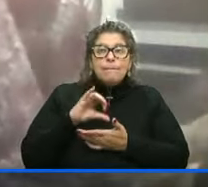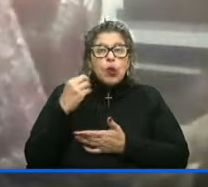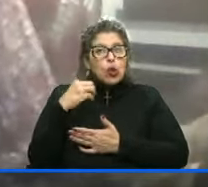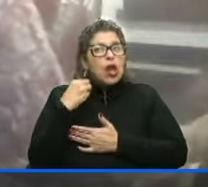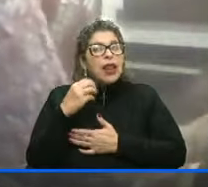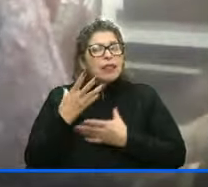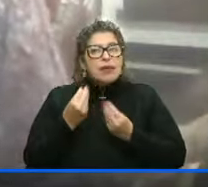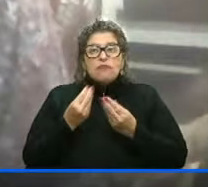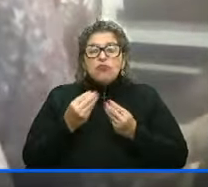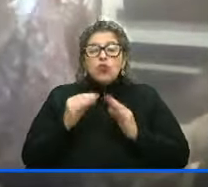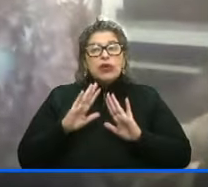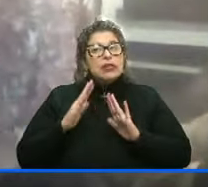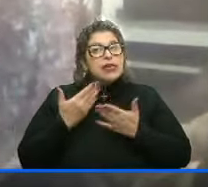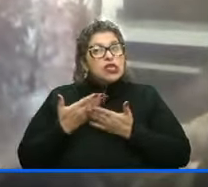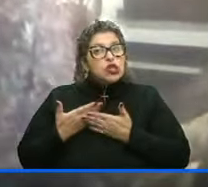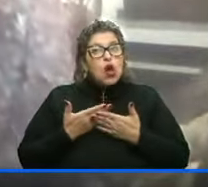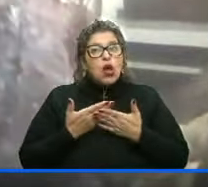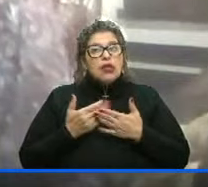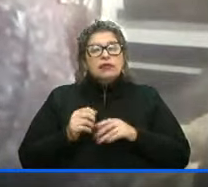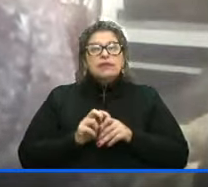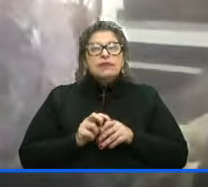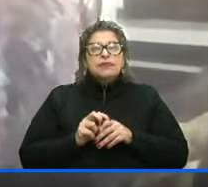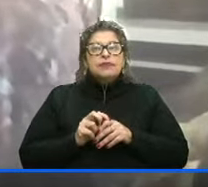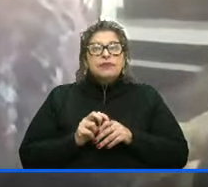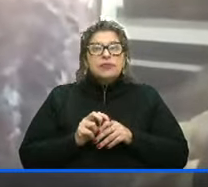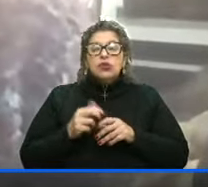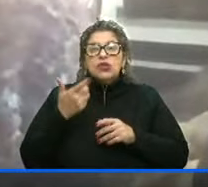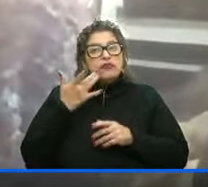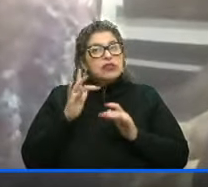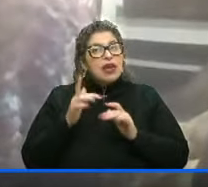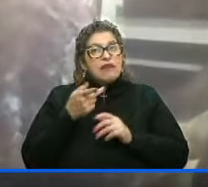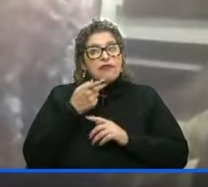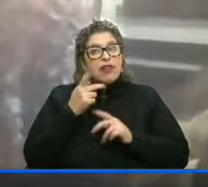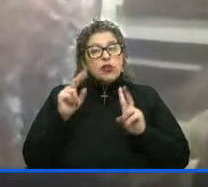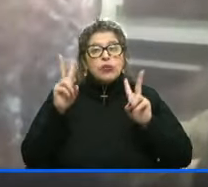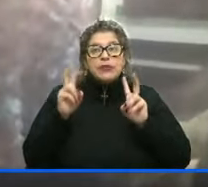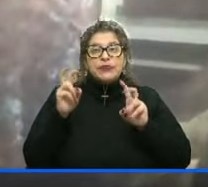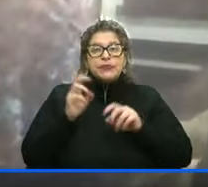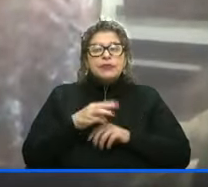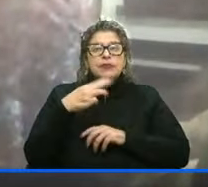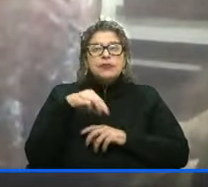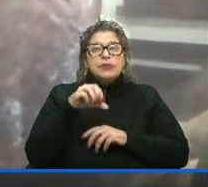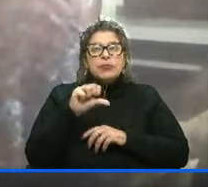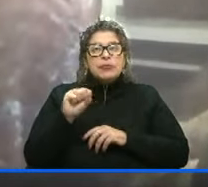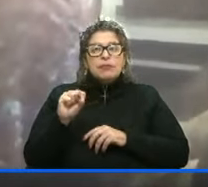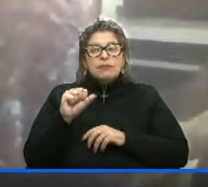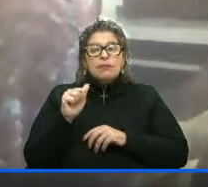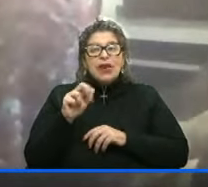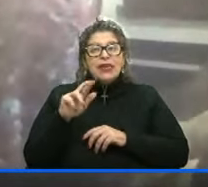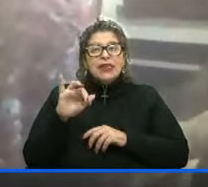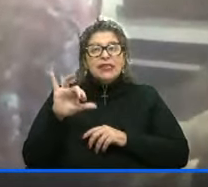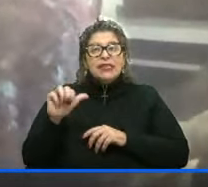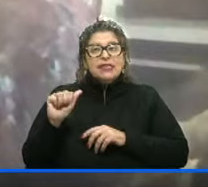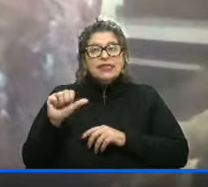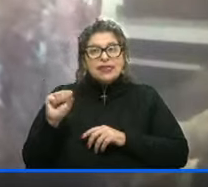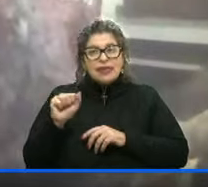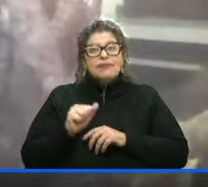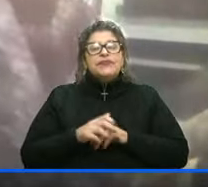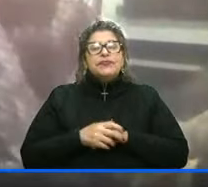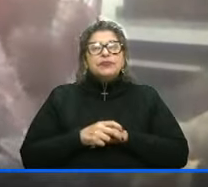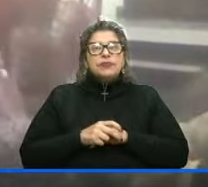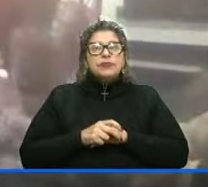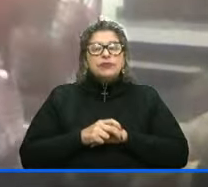enfim. Então, também, se vocês quiserem comentar sobre esse tema. Mas quem tá, é a Marisa que está, então, estava pedindo a palavra, né,